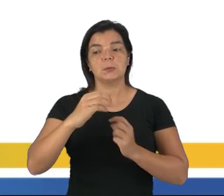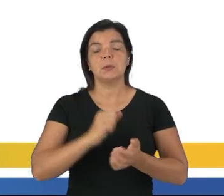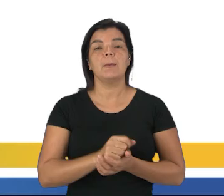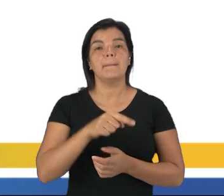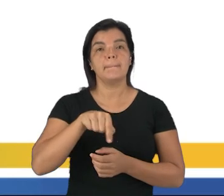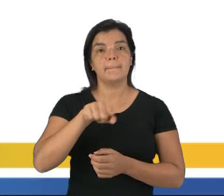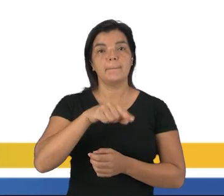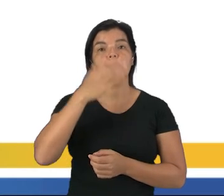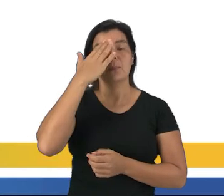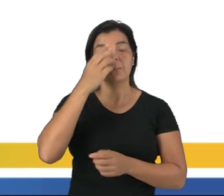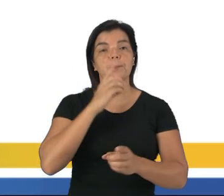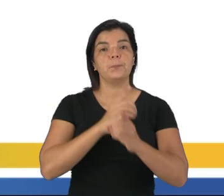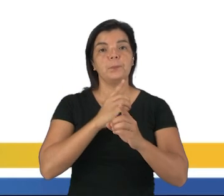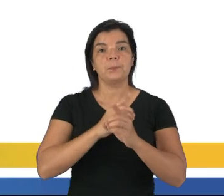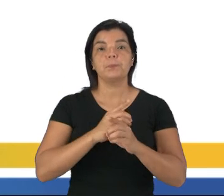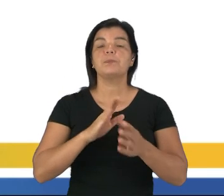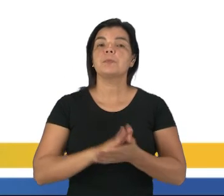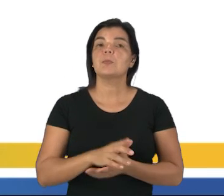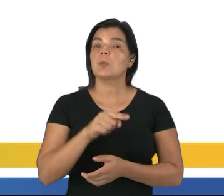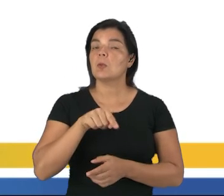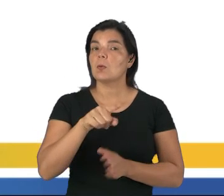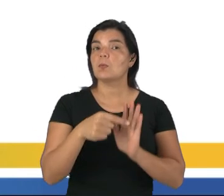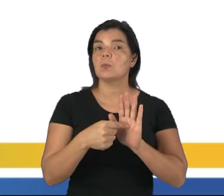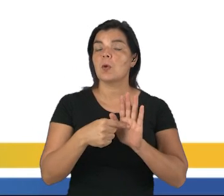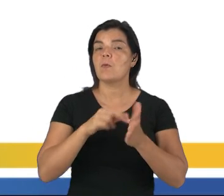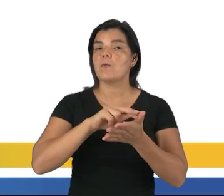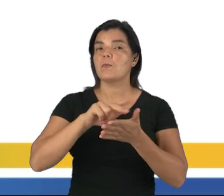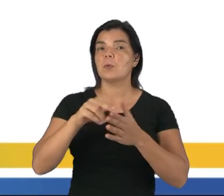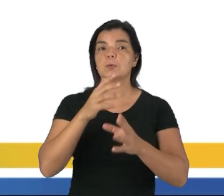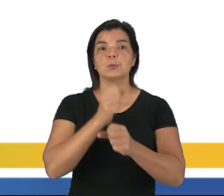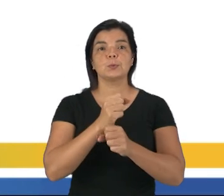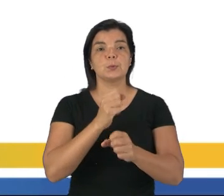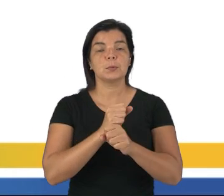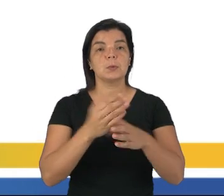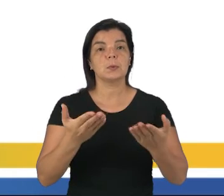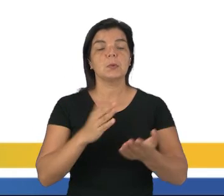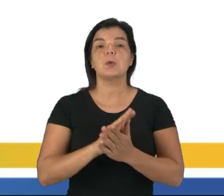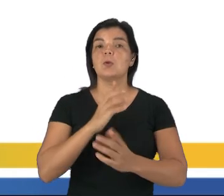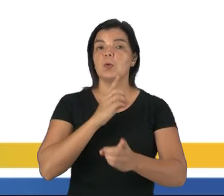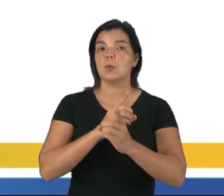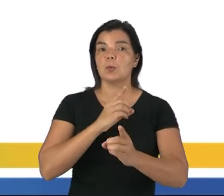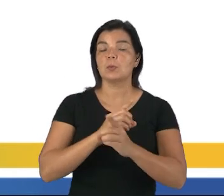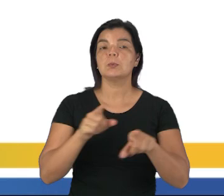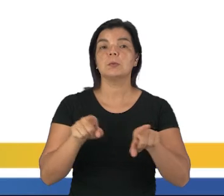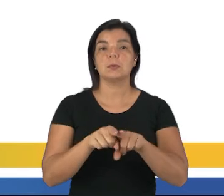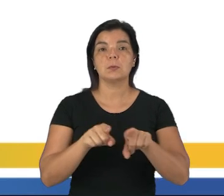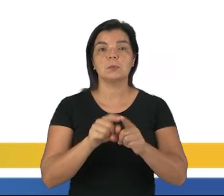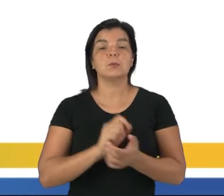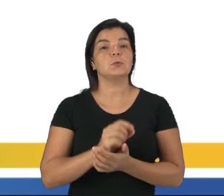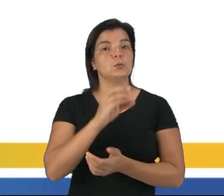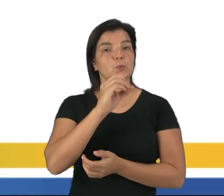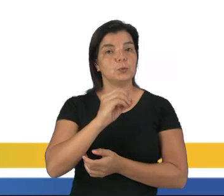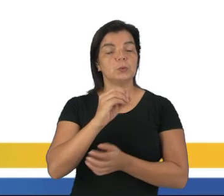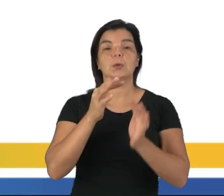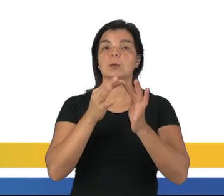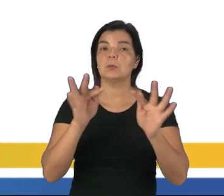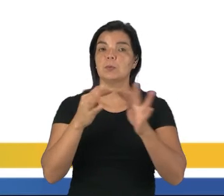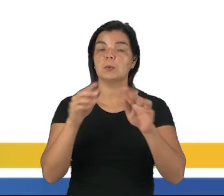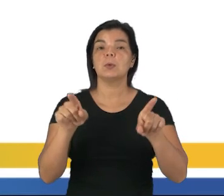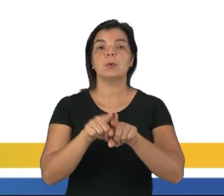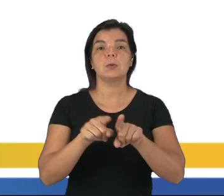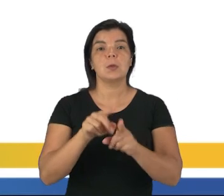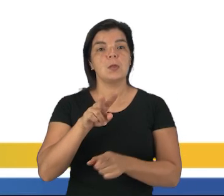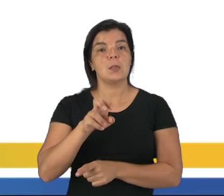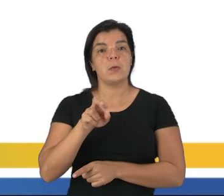localizar os coeficientes corretamente, porque eles vão determinar vários cálculos, né? Inclusive localização dos zeros da função, localização